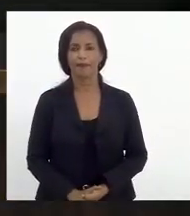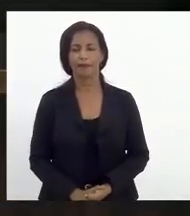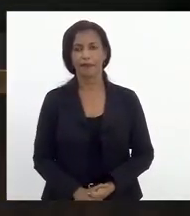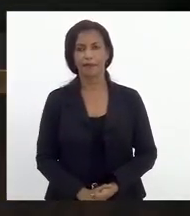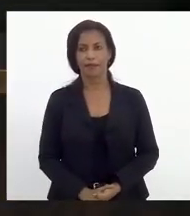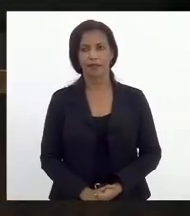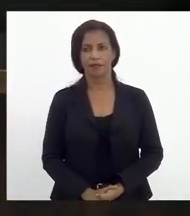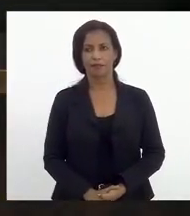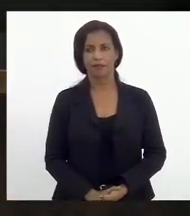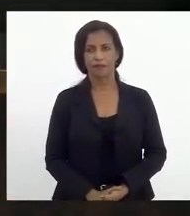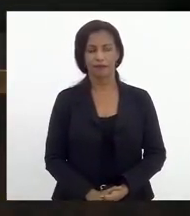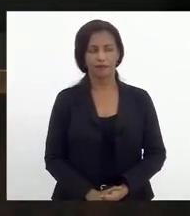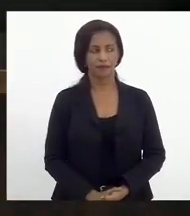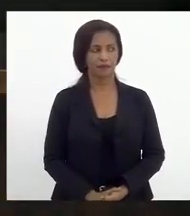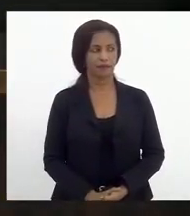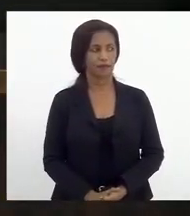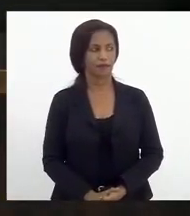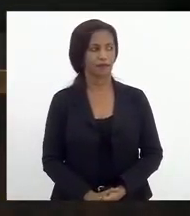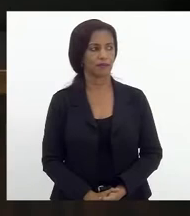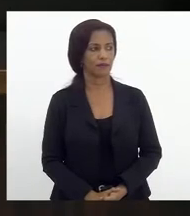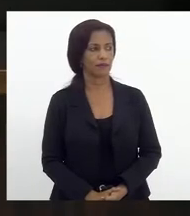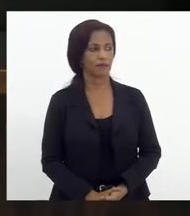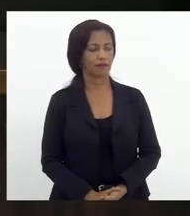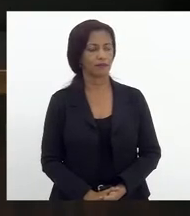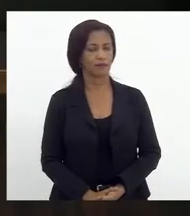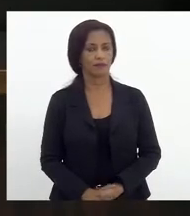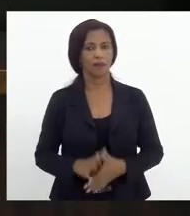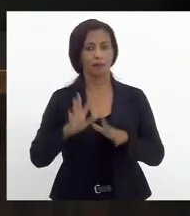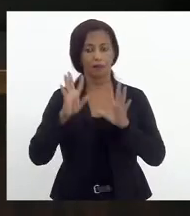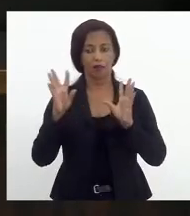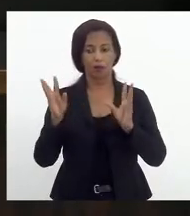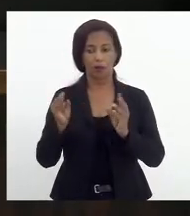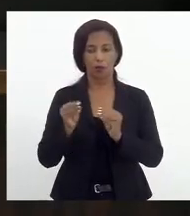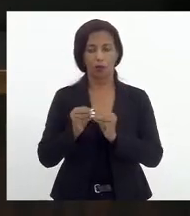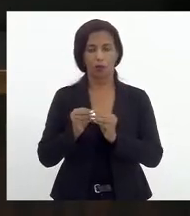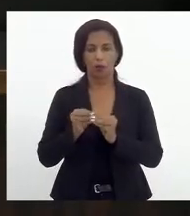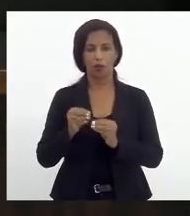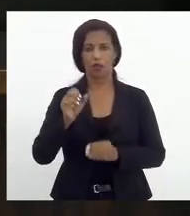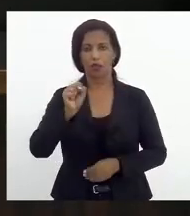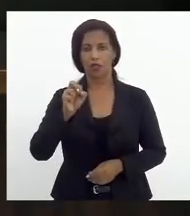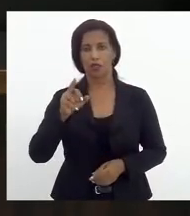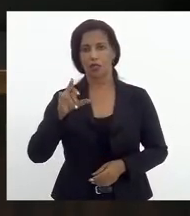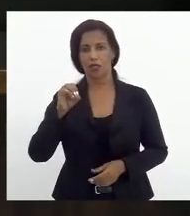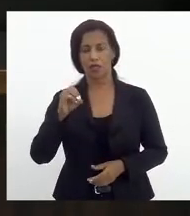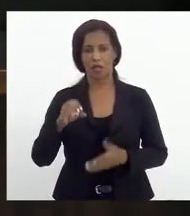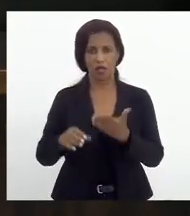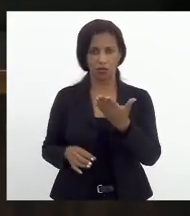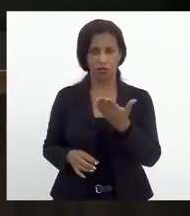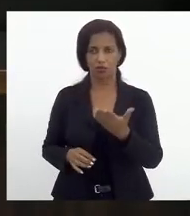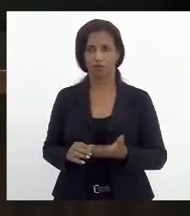concluir o debate, o discurso, deputado Sérgio Fernandes.